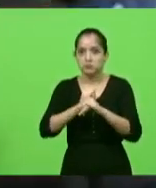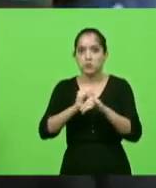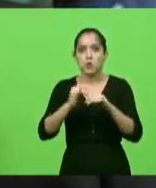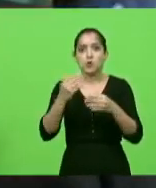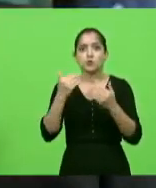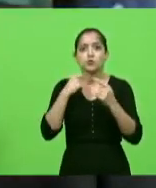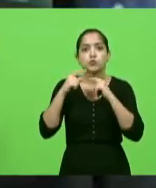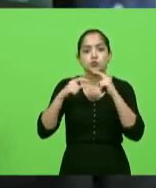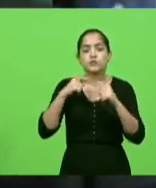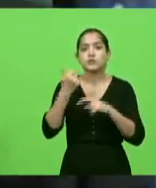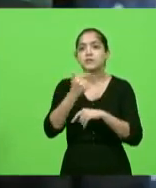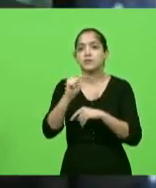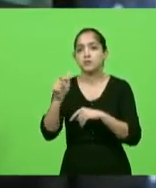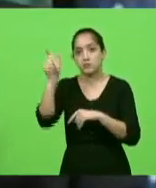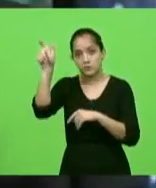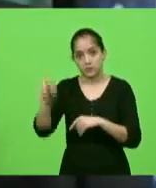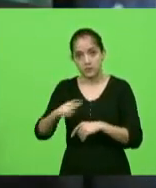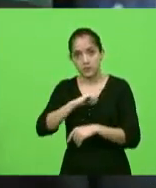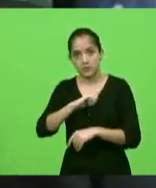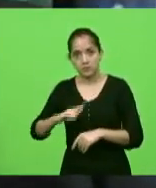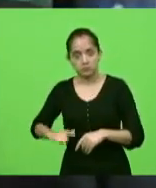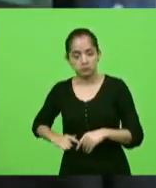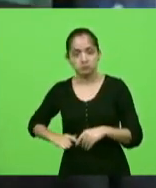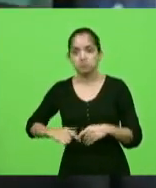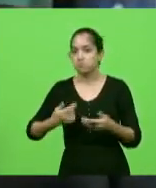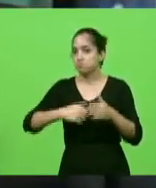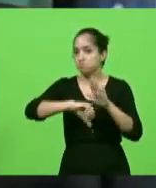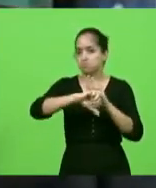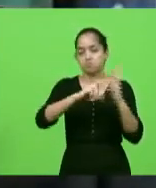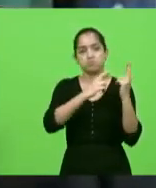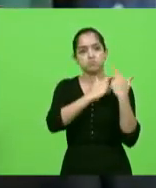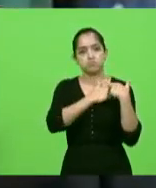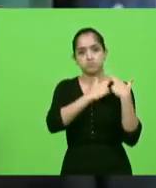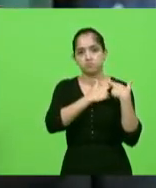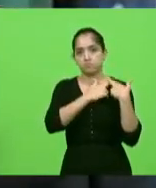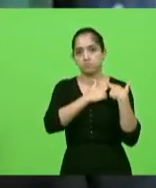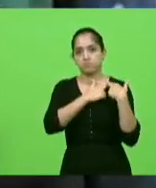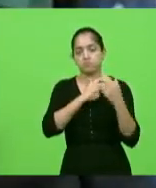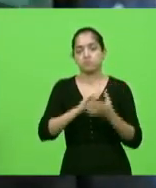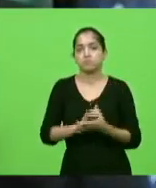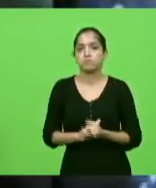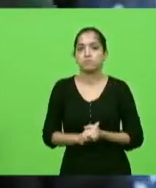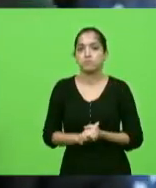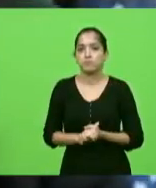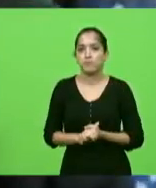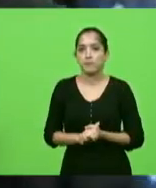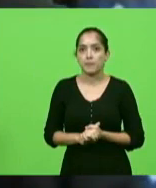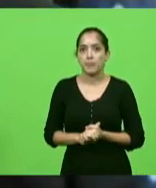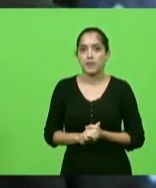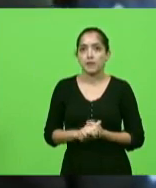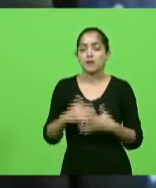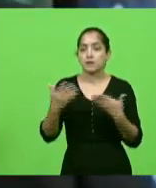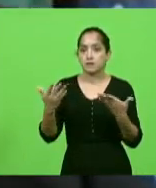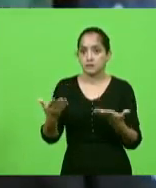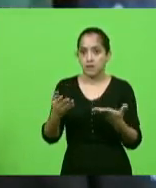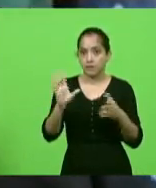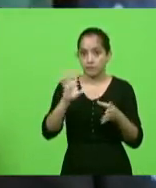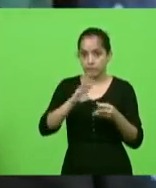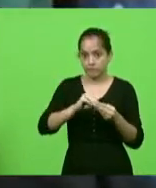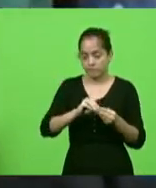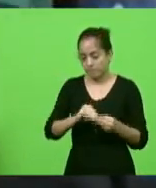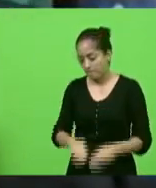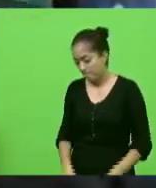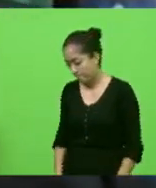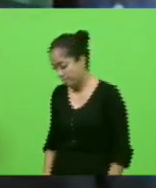dúvida de que o governador do Estado a Rogério da Silva e não cometeu crime de responsabilidade o fim da da